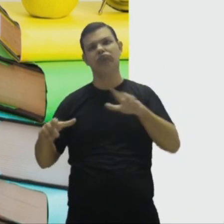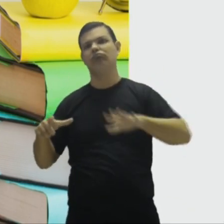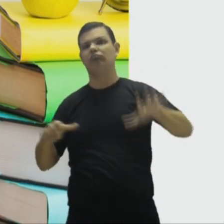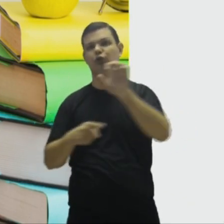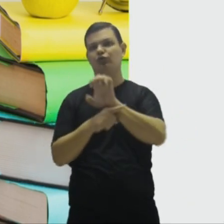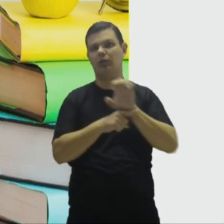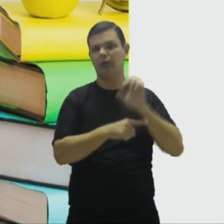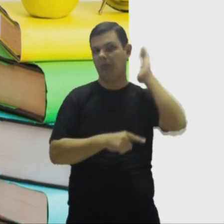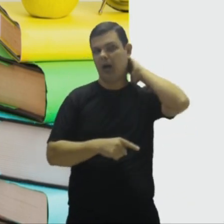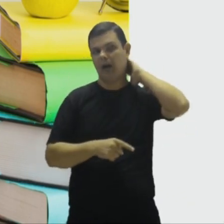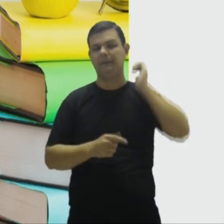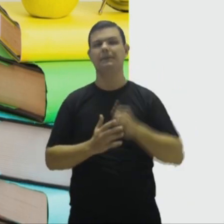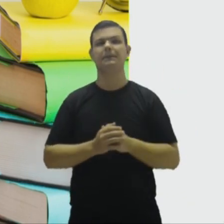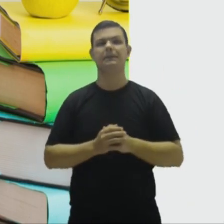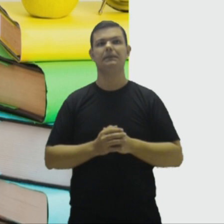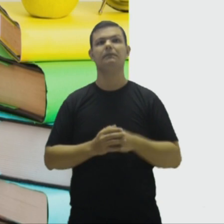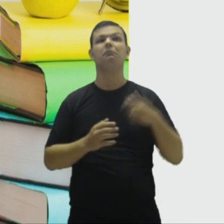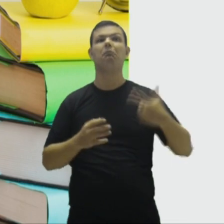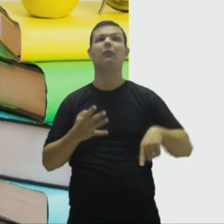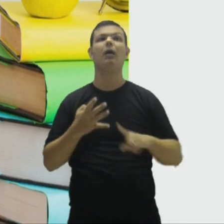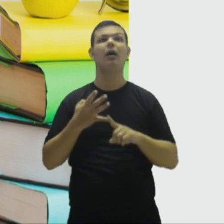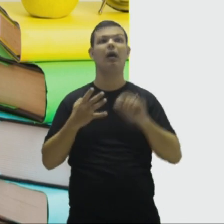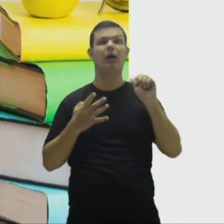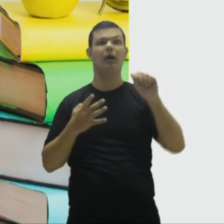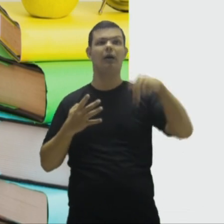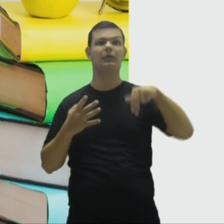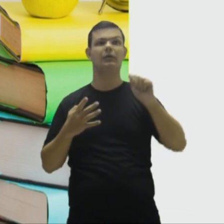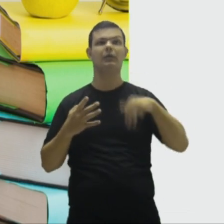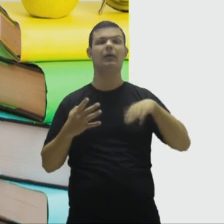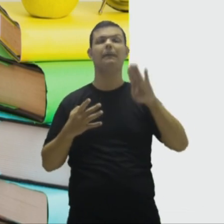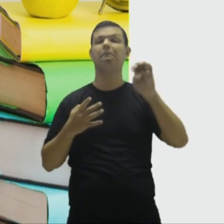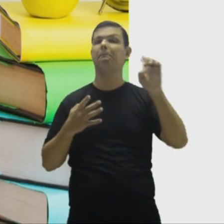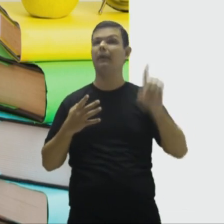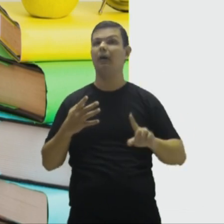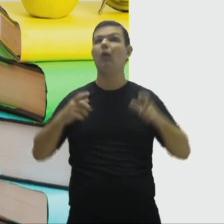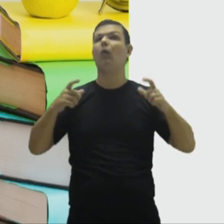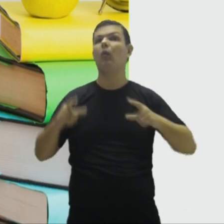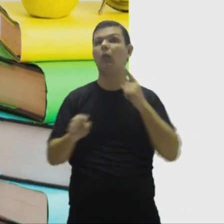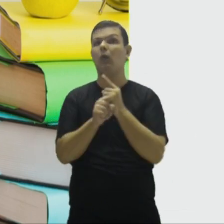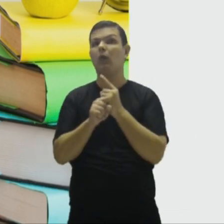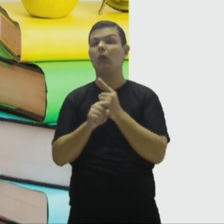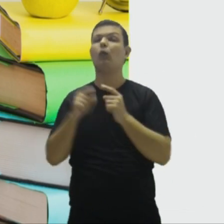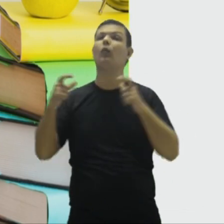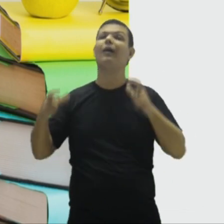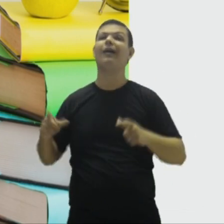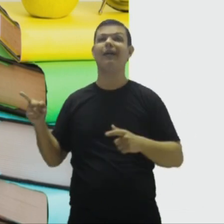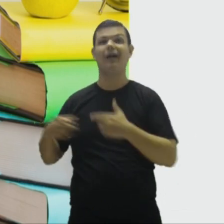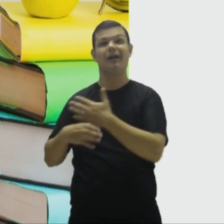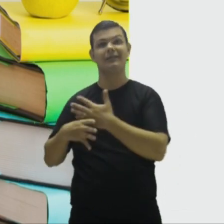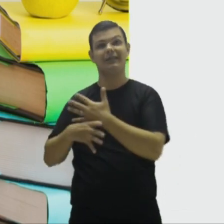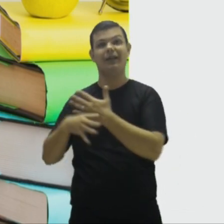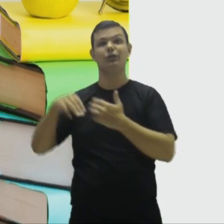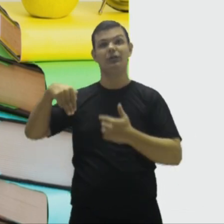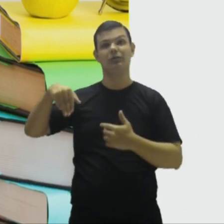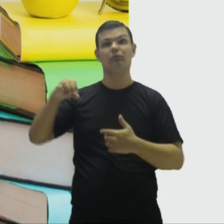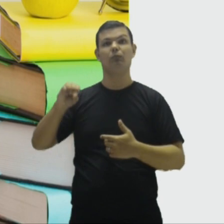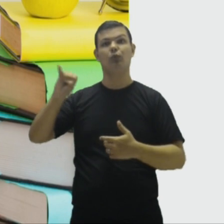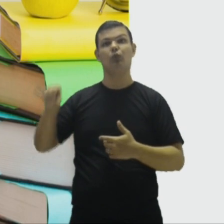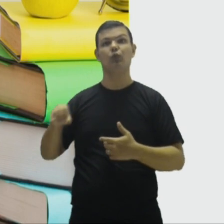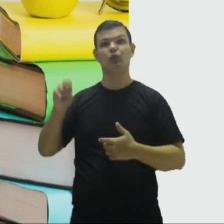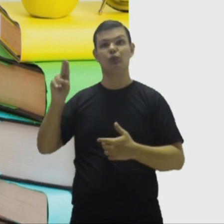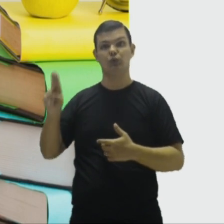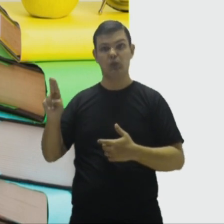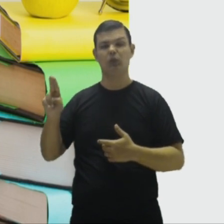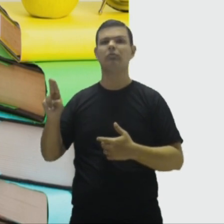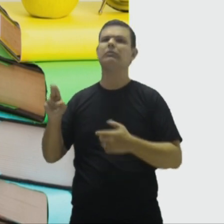Pará. Índio Anambé, aonde que eles se encontram? Lá em Moju, também outro município